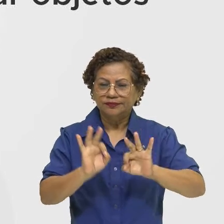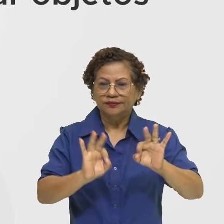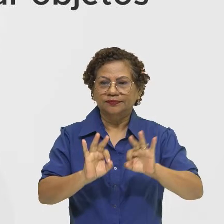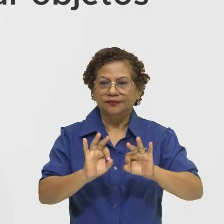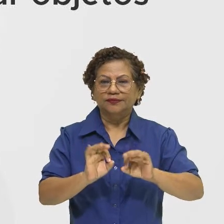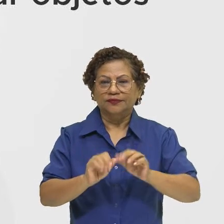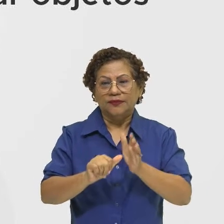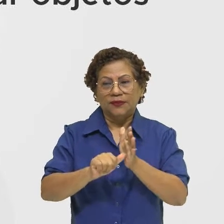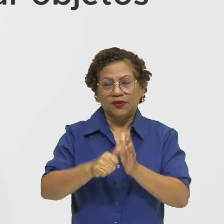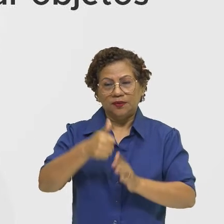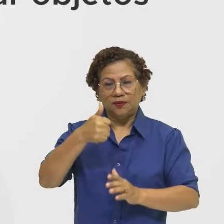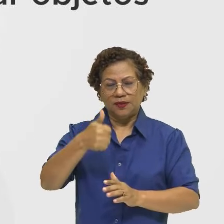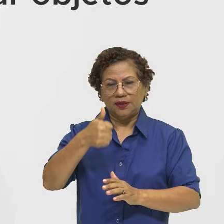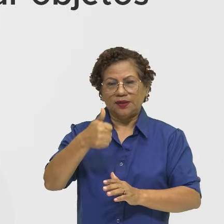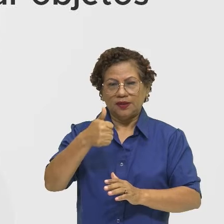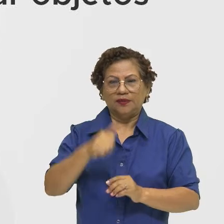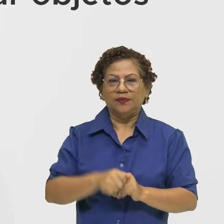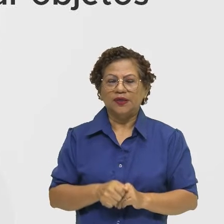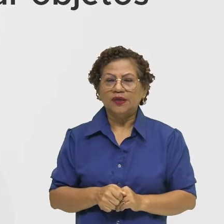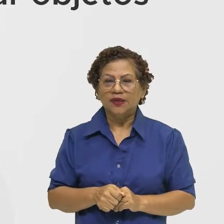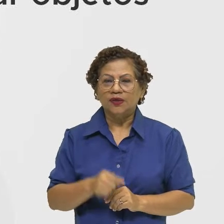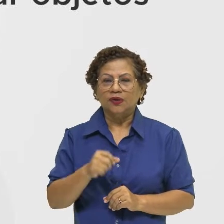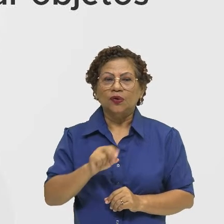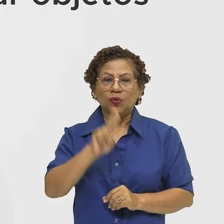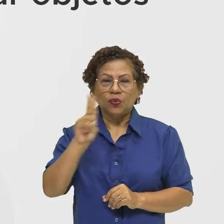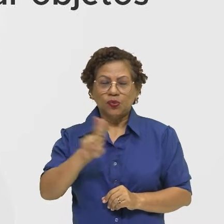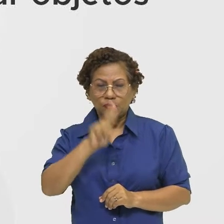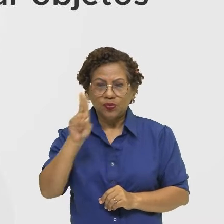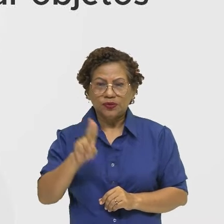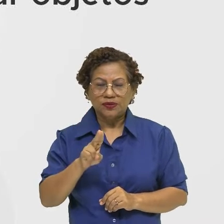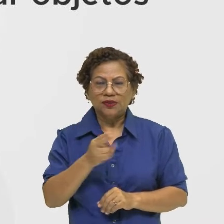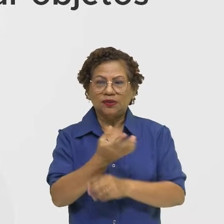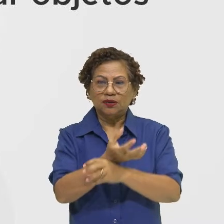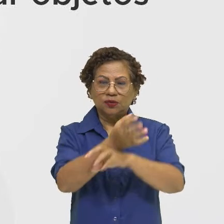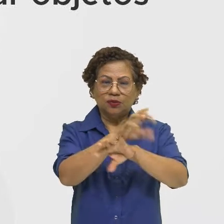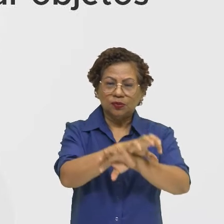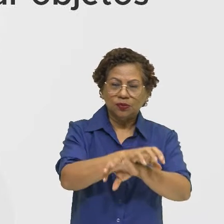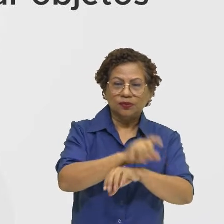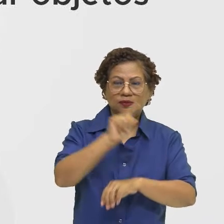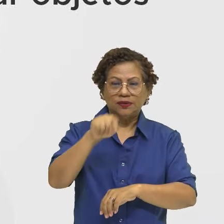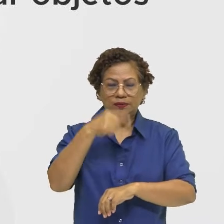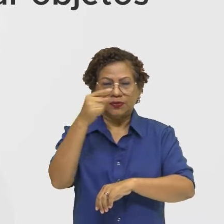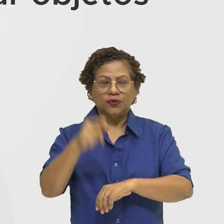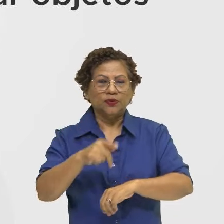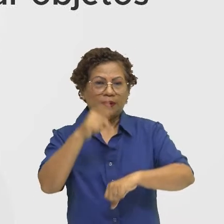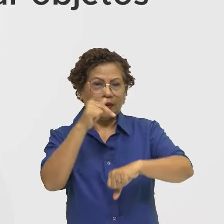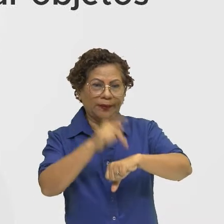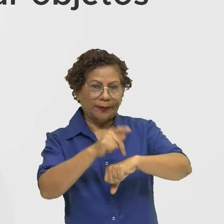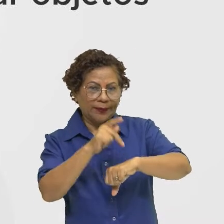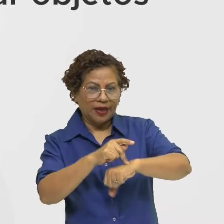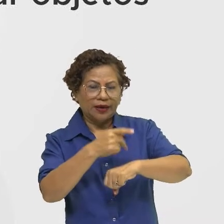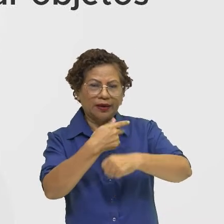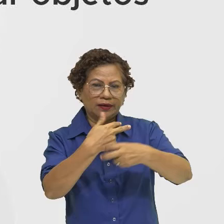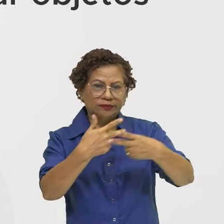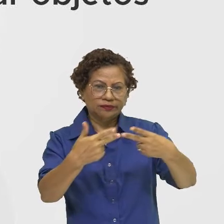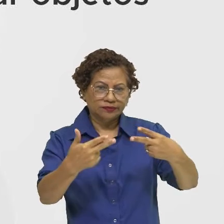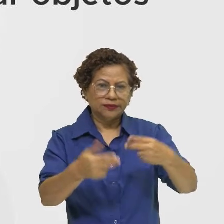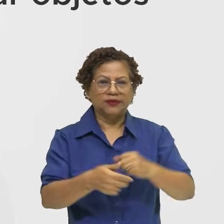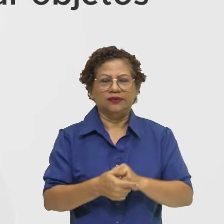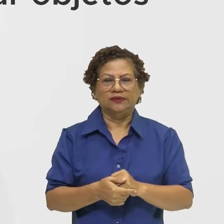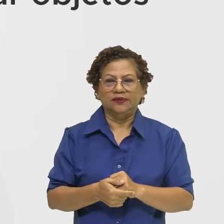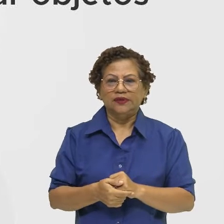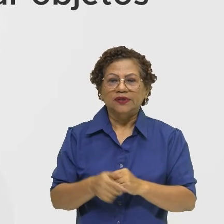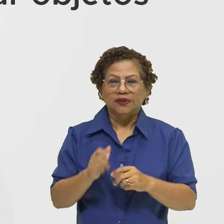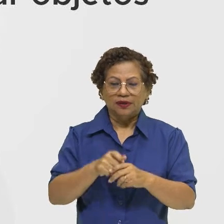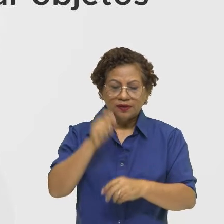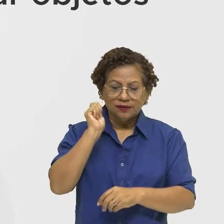confeccionados primeiramente em ossos e madeiras, depois em pedra e marfim. Usavam um machado de pedra para